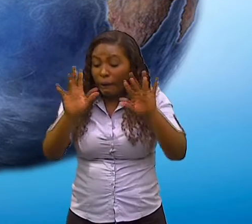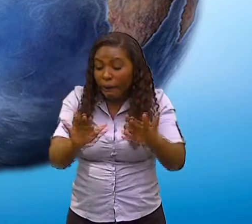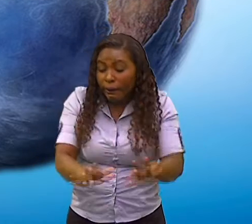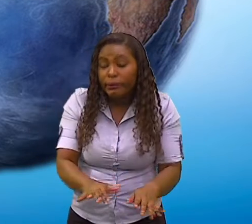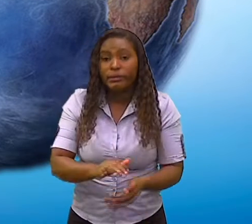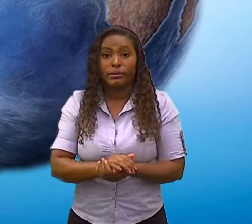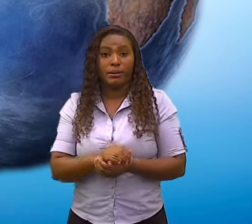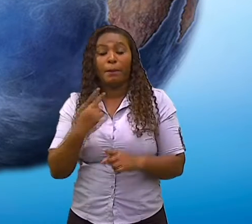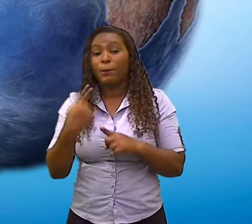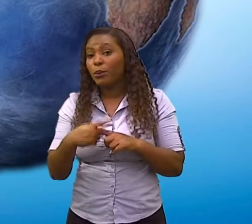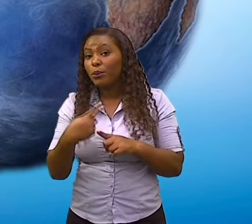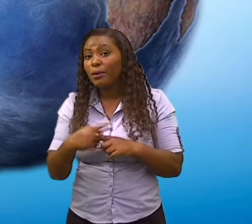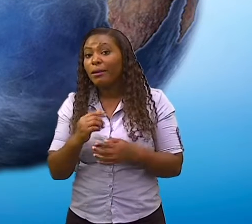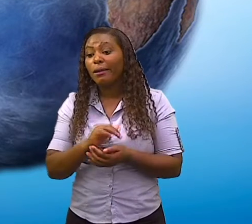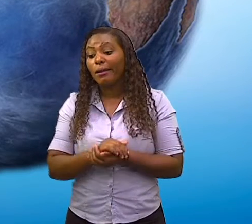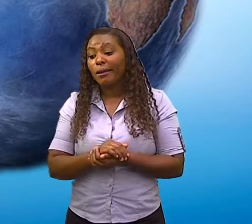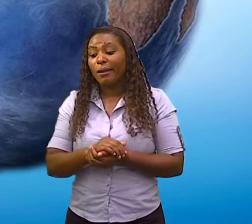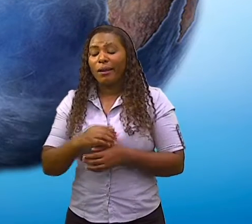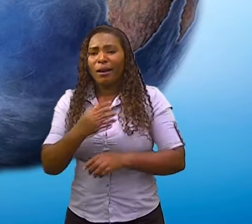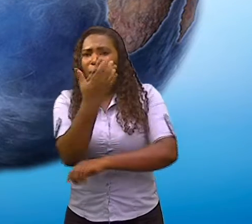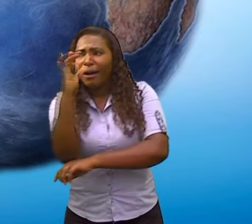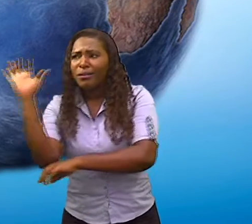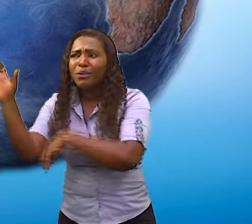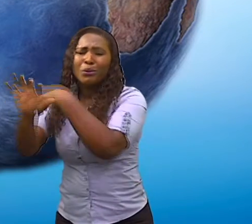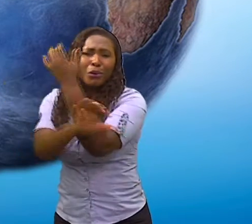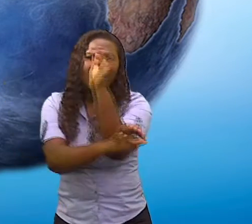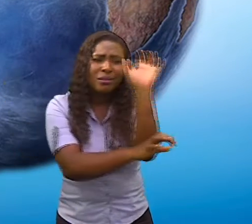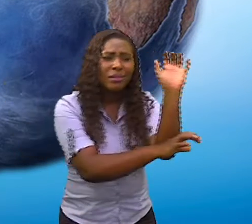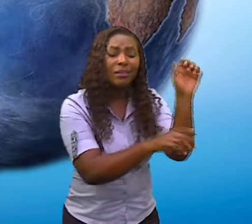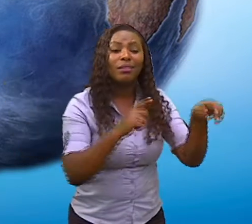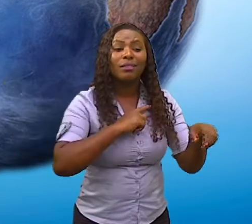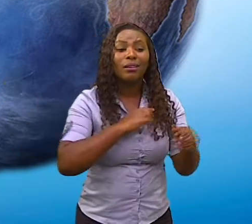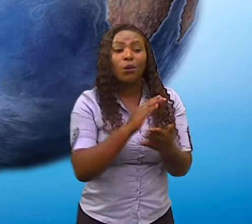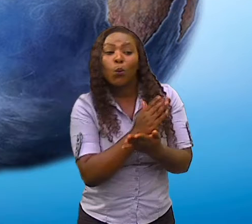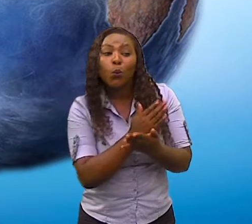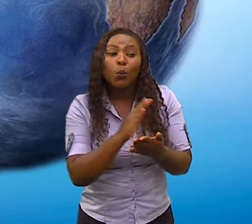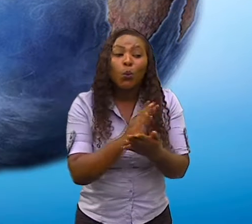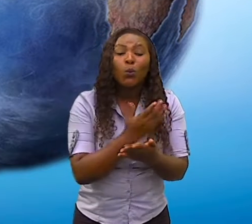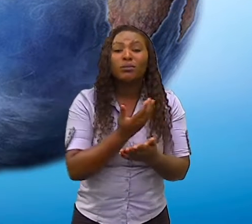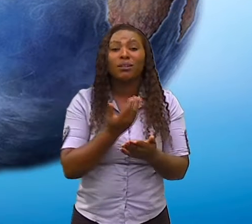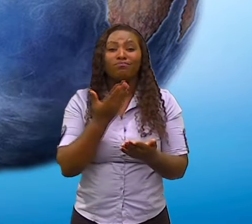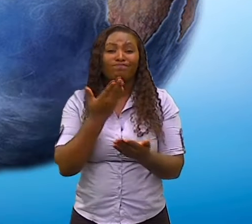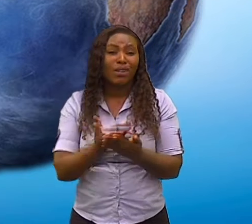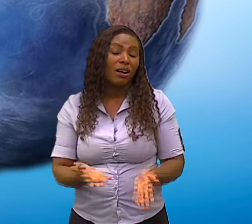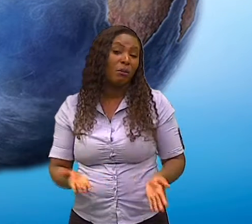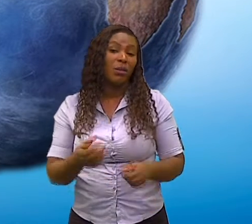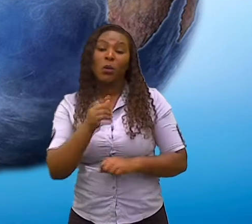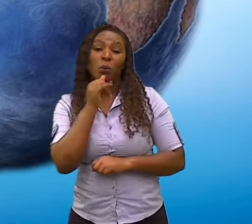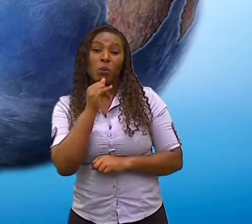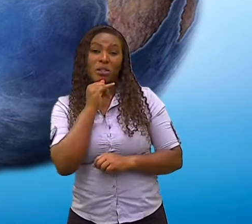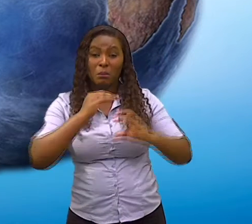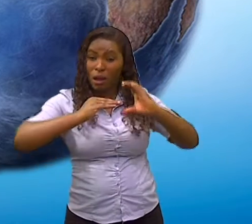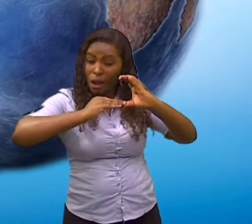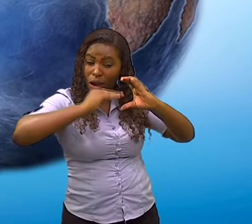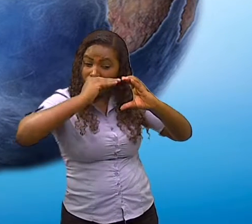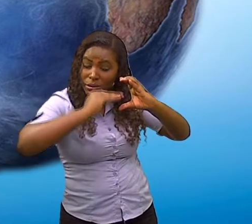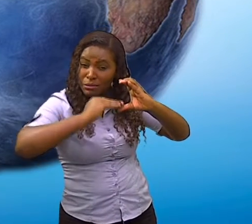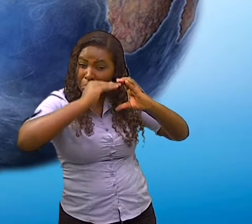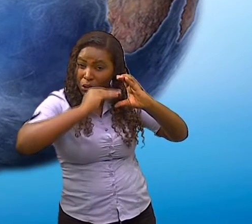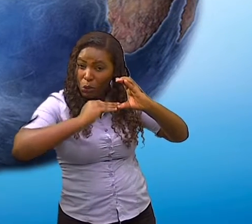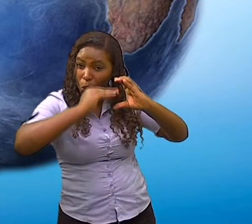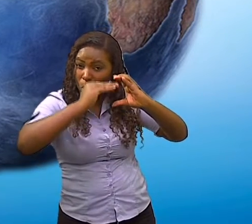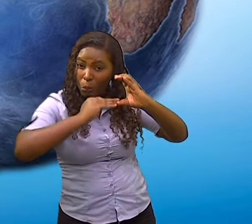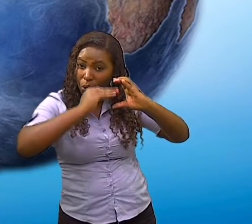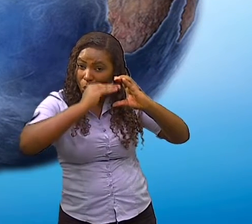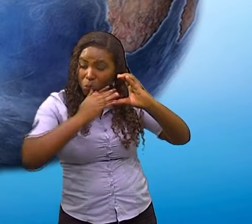a natureza. Vamos falar de coisas simples, tá? Nós vamos falar de aquecimento global. Nós estamos falando de aquecimento global, nós